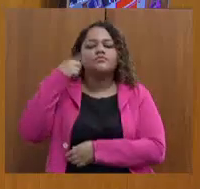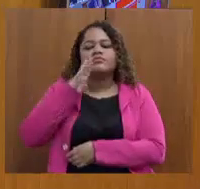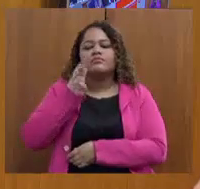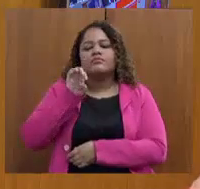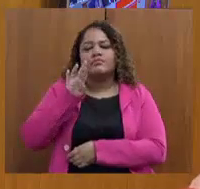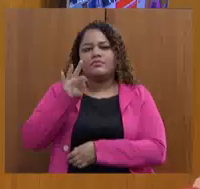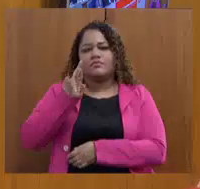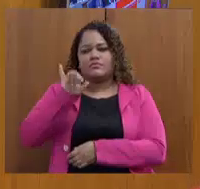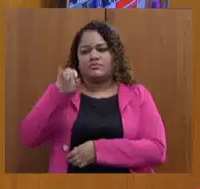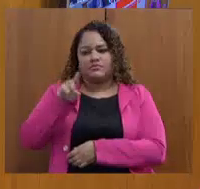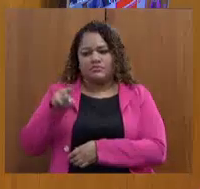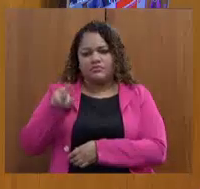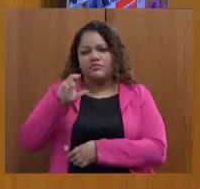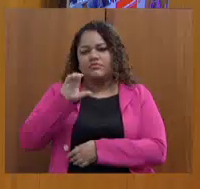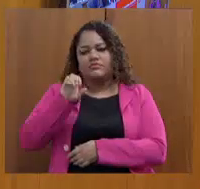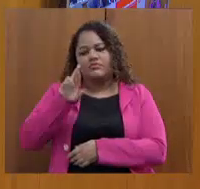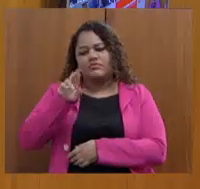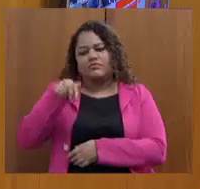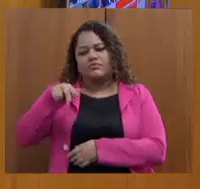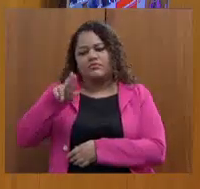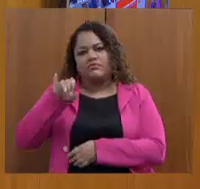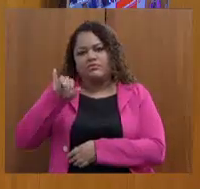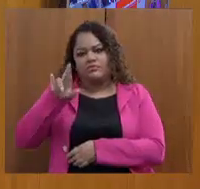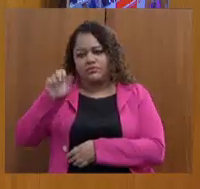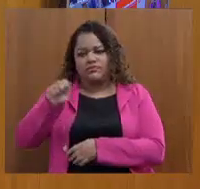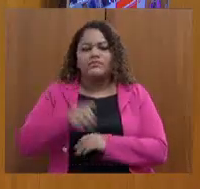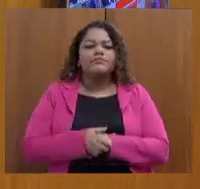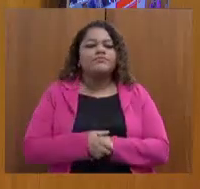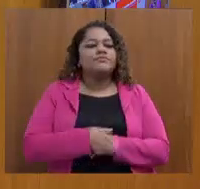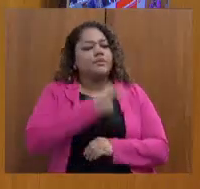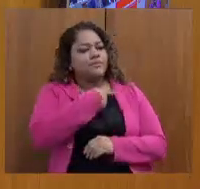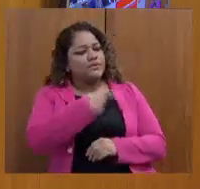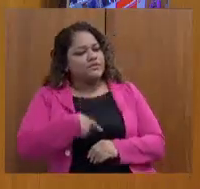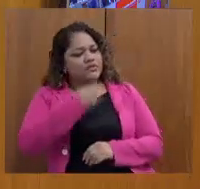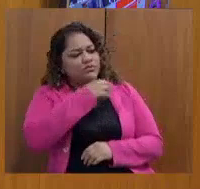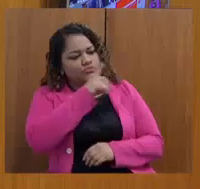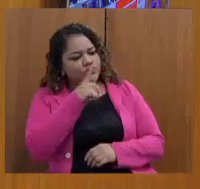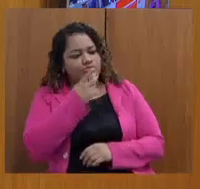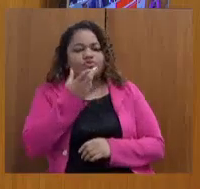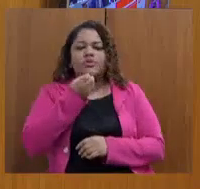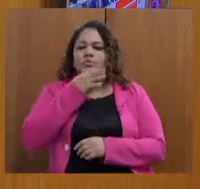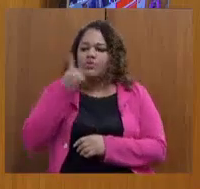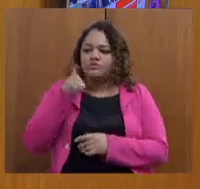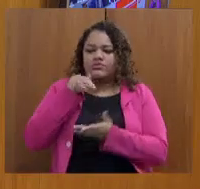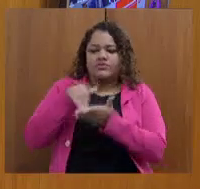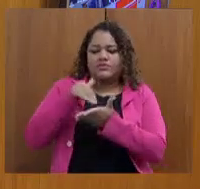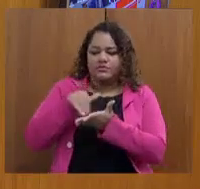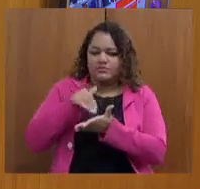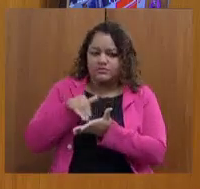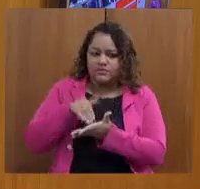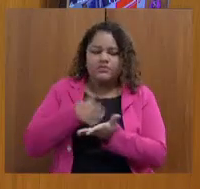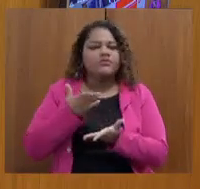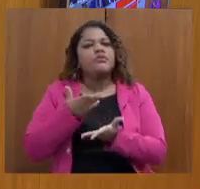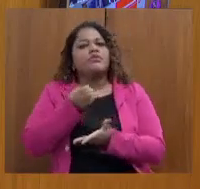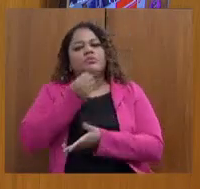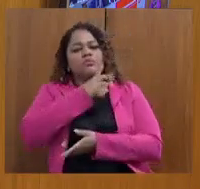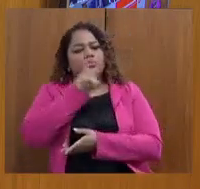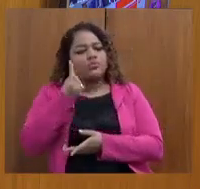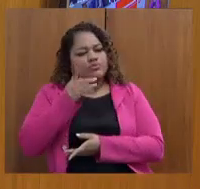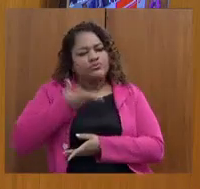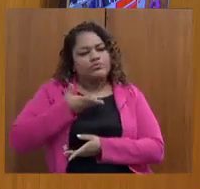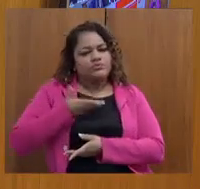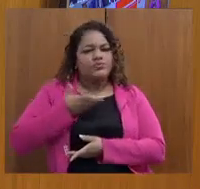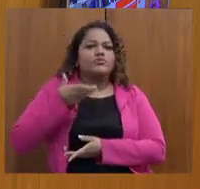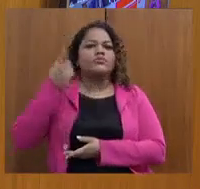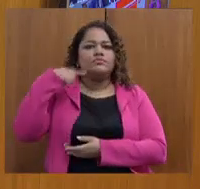Presidente bom dia bom dia secretário bom dia bom dia aos colegas parlamentares